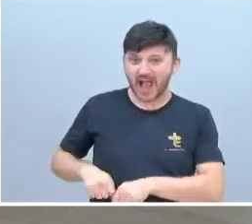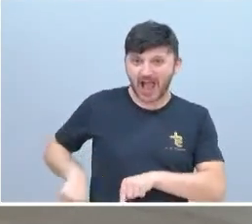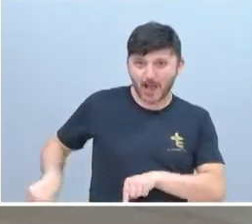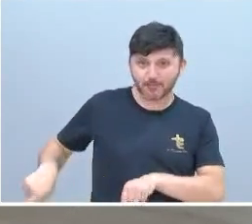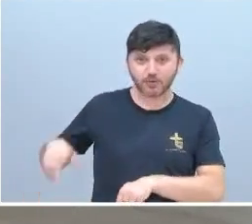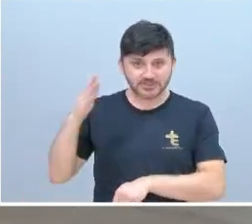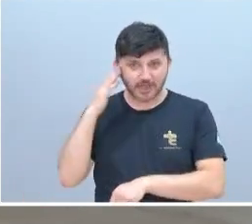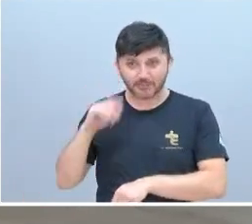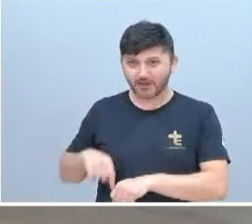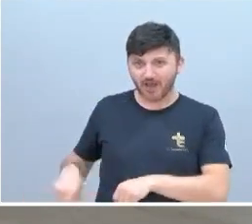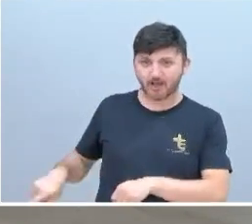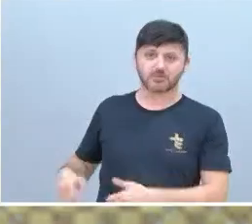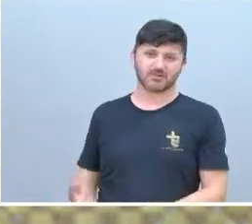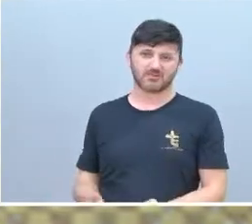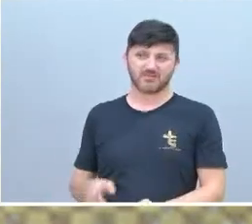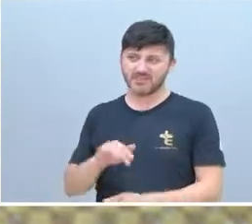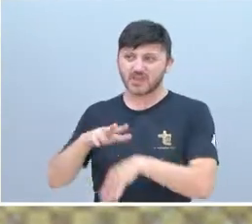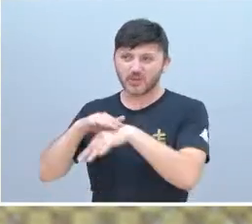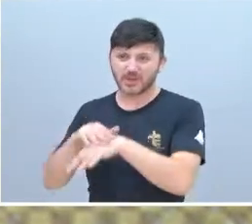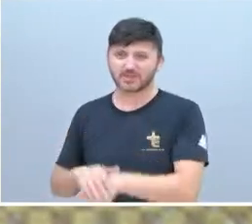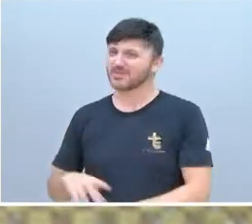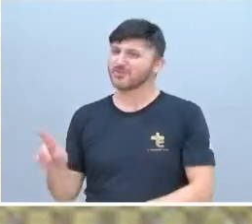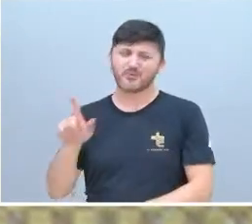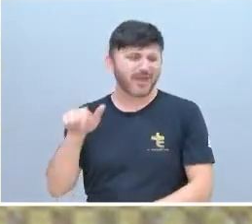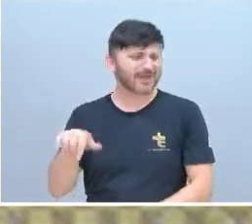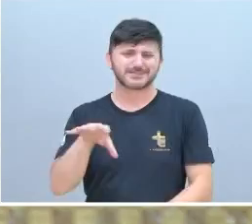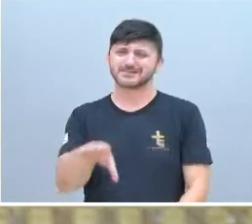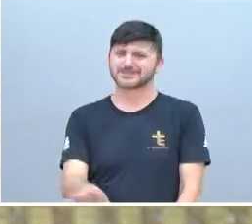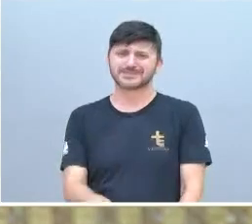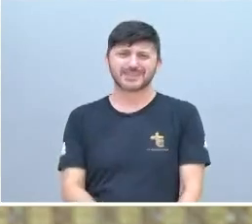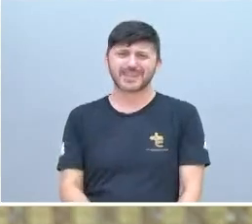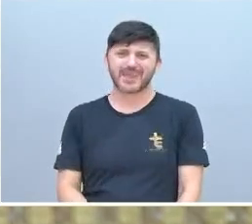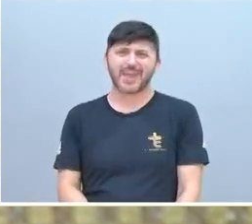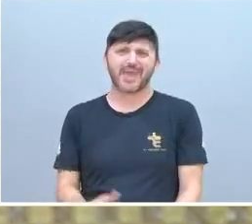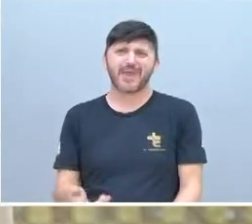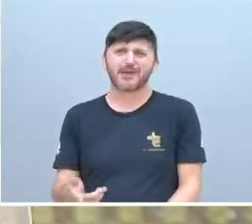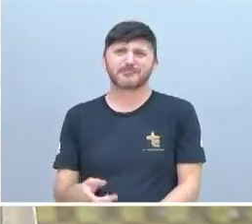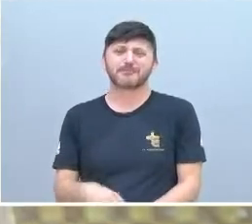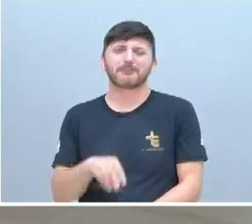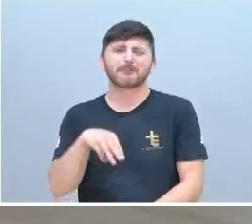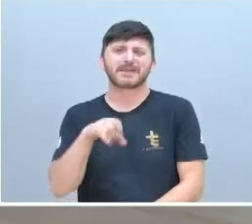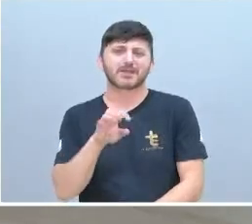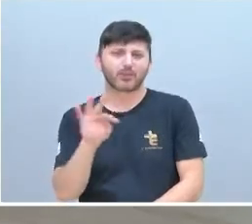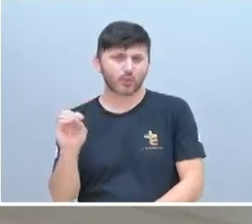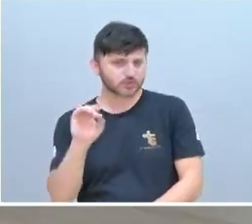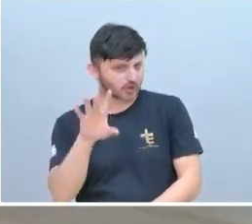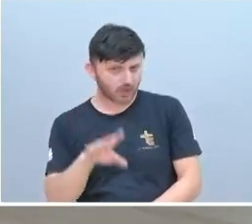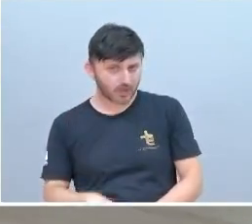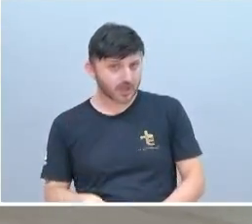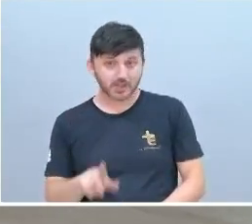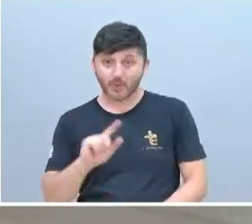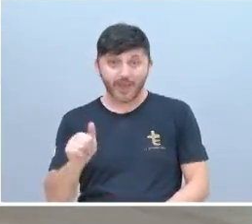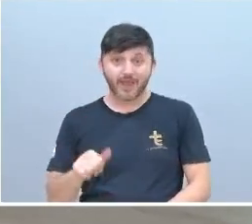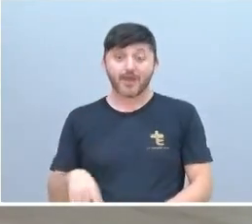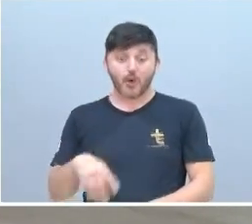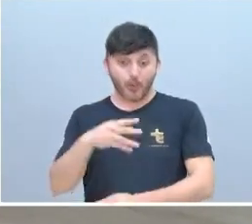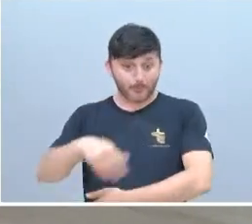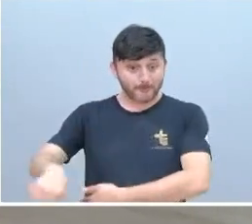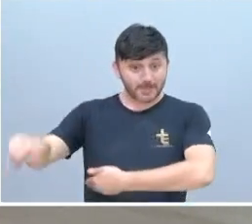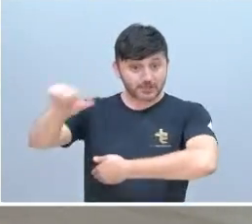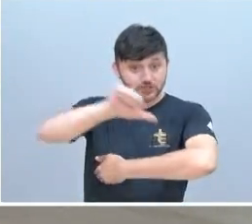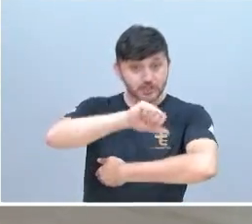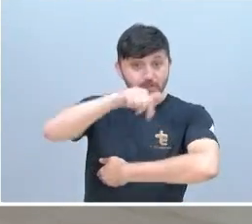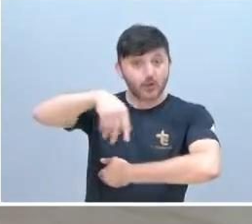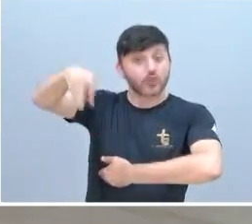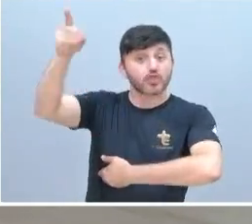ficar doente. Não é por ameaça, é um dom, é um presente. Mas se nós